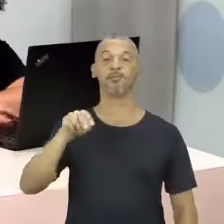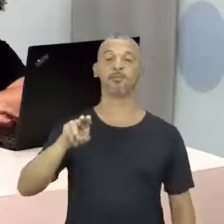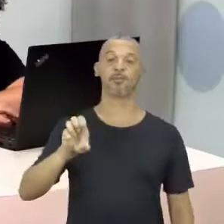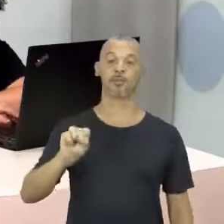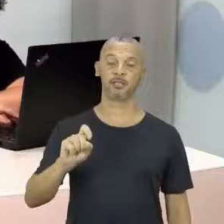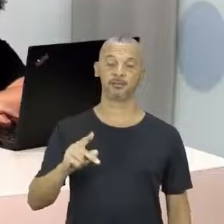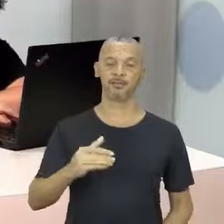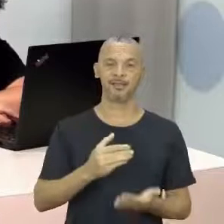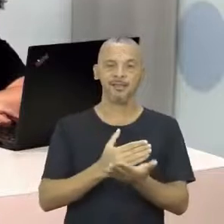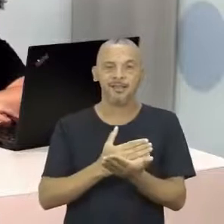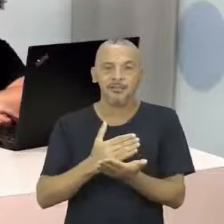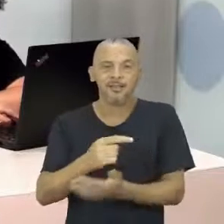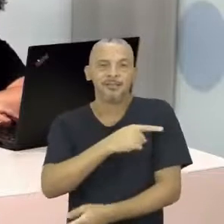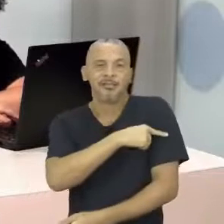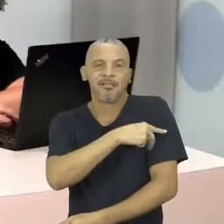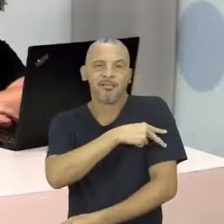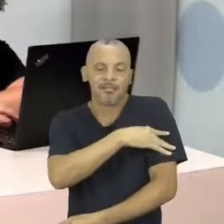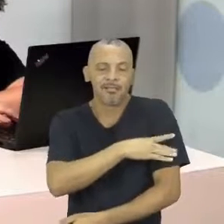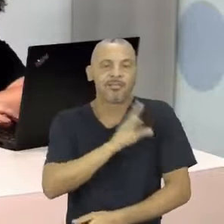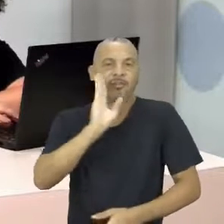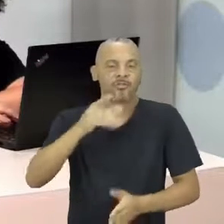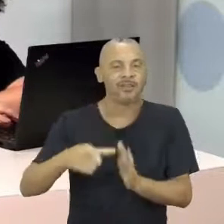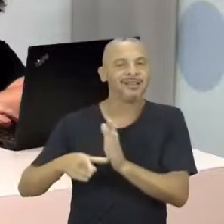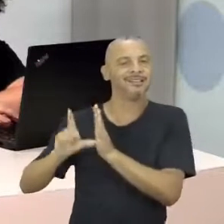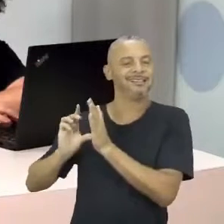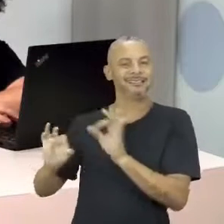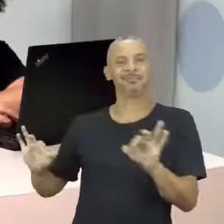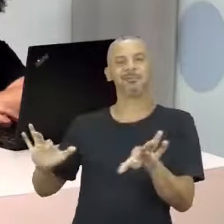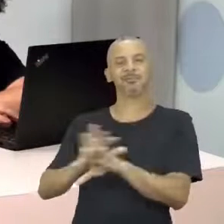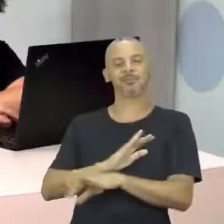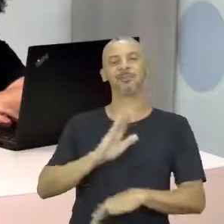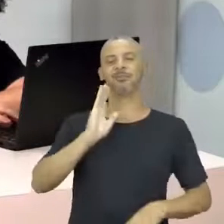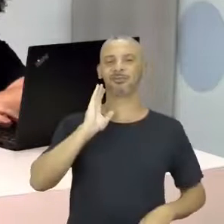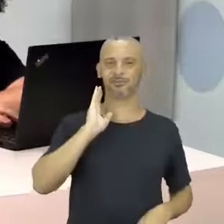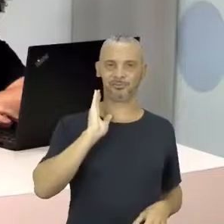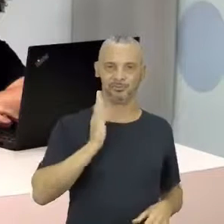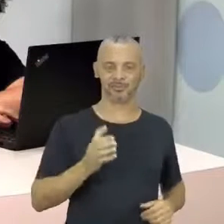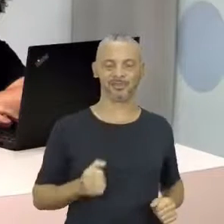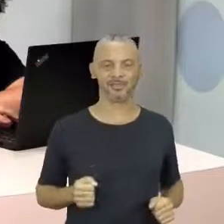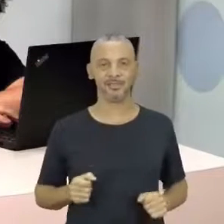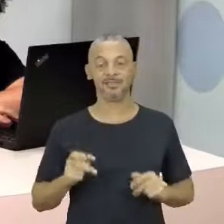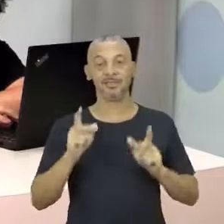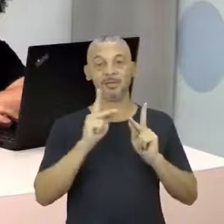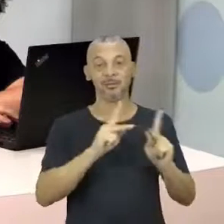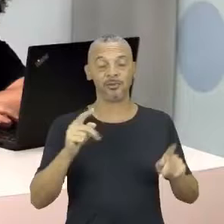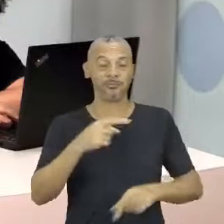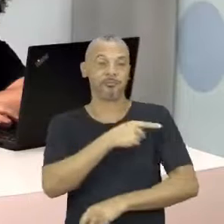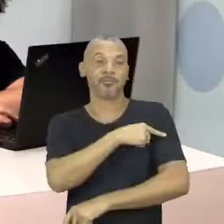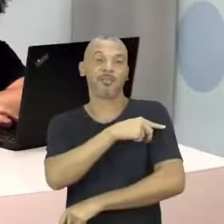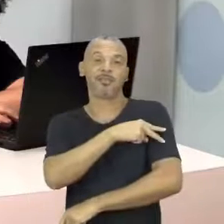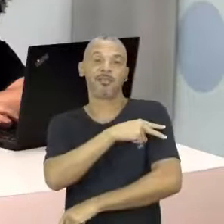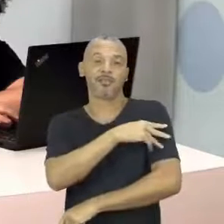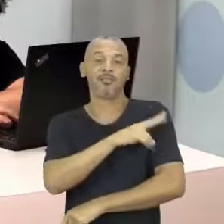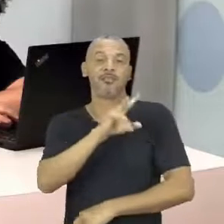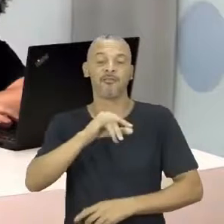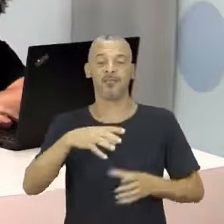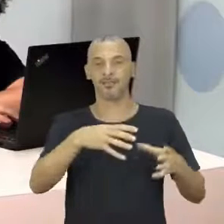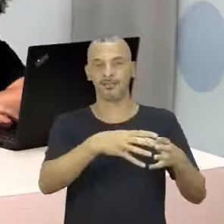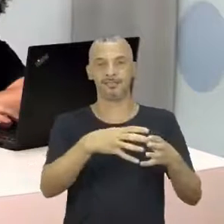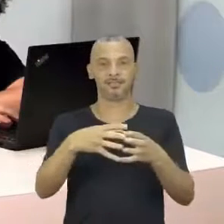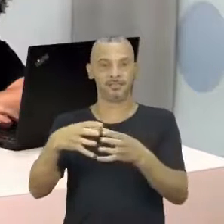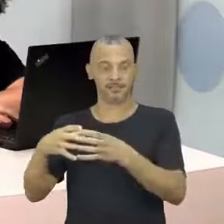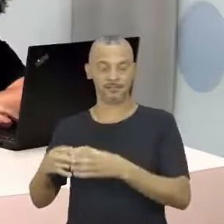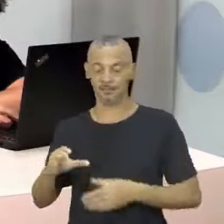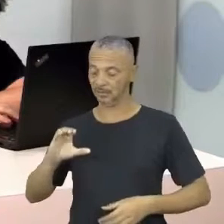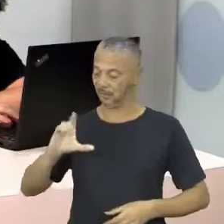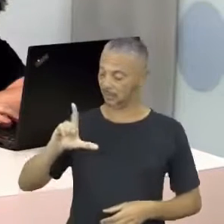anos iniciais, ele foi realizado pelo Banco de Talentos, e aí são os docentes que atuam nos anos iniciais que vão pegar classes.